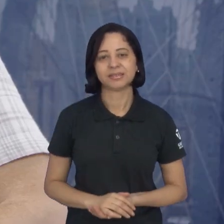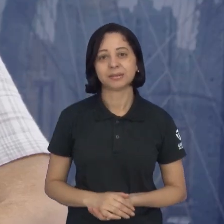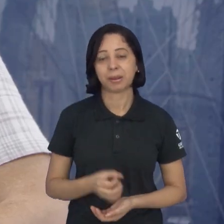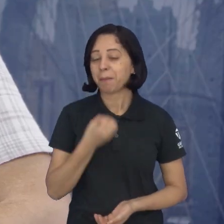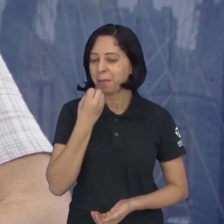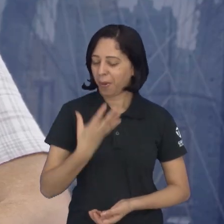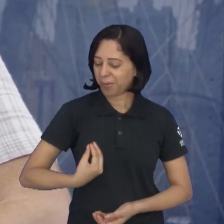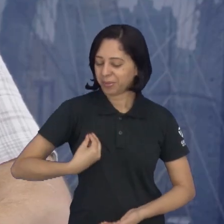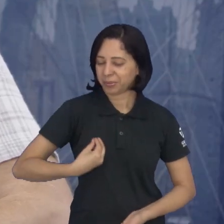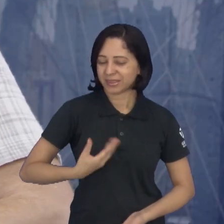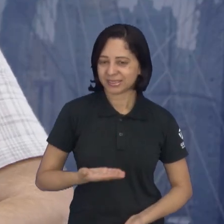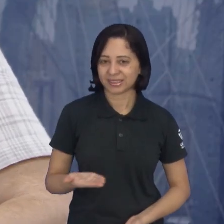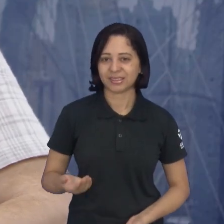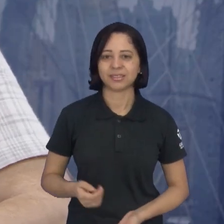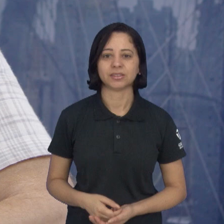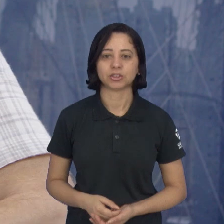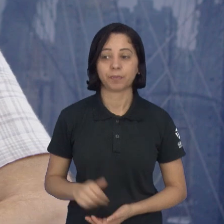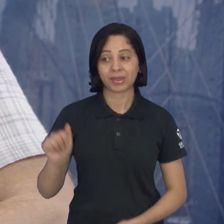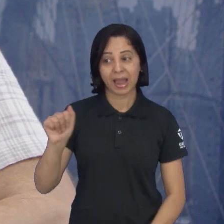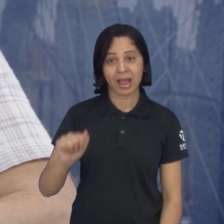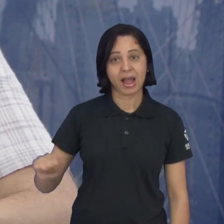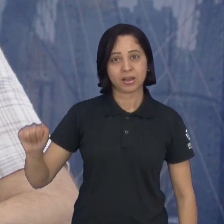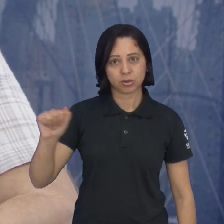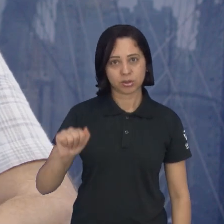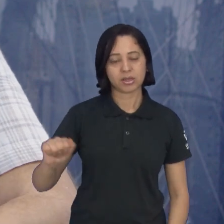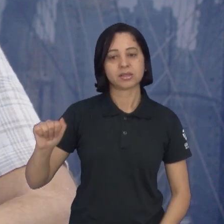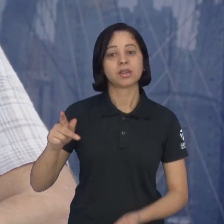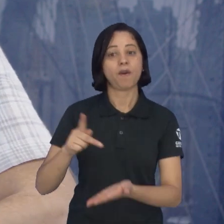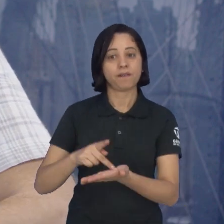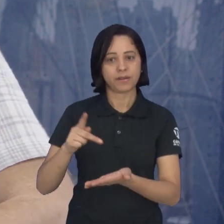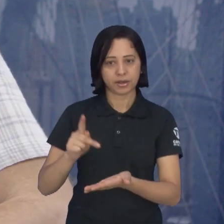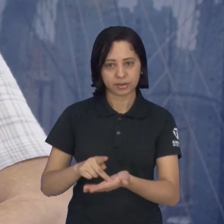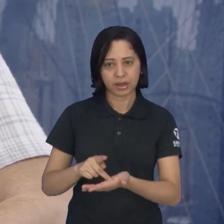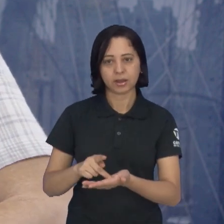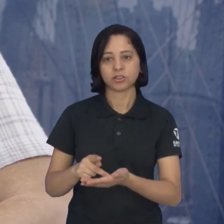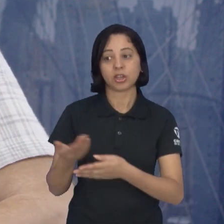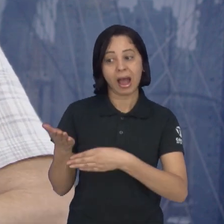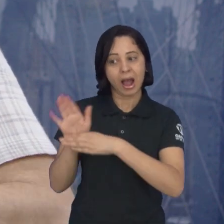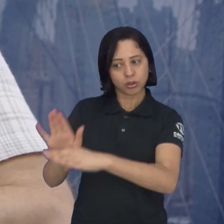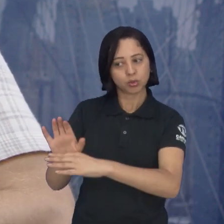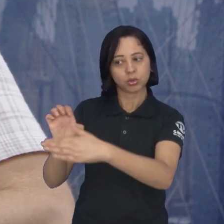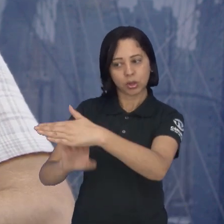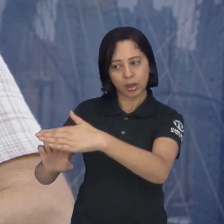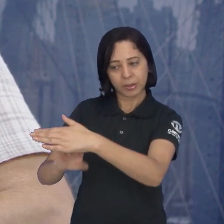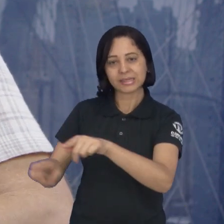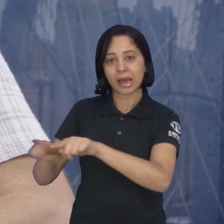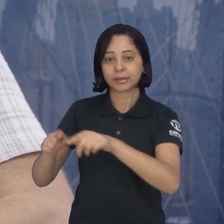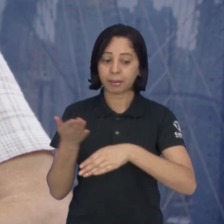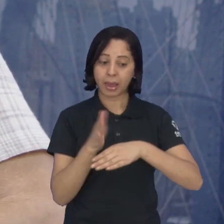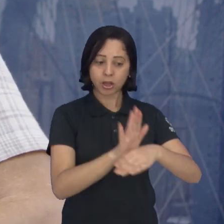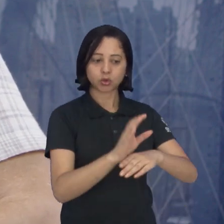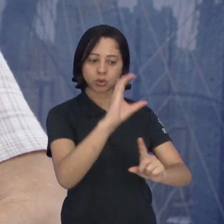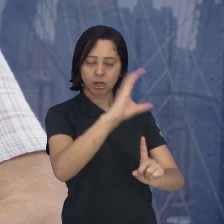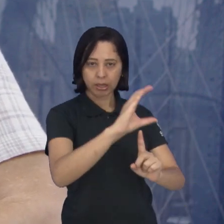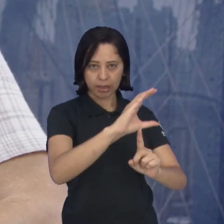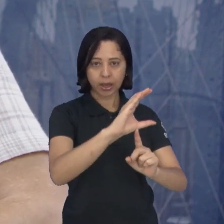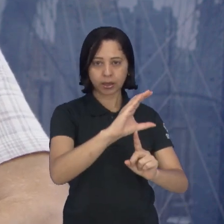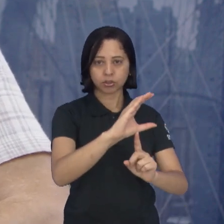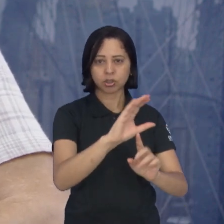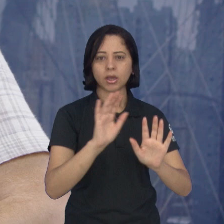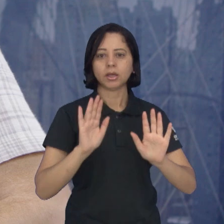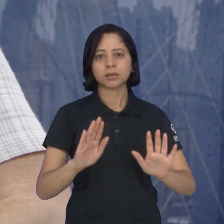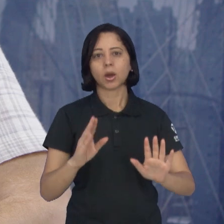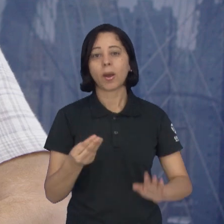vocês aqui. Bom, a Associação Comercial, ela trabalha não só para o empresário, como também para o consumidor, né? Então, a